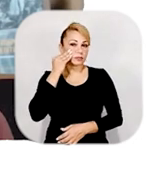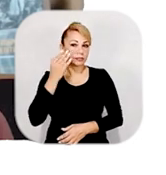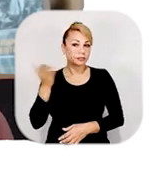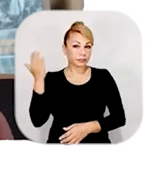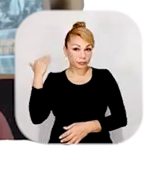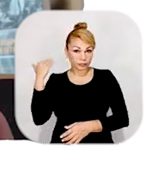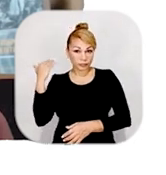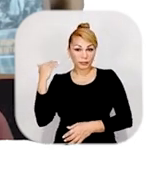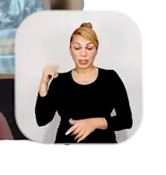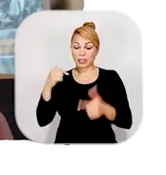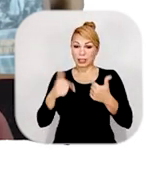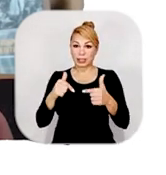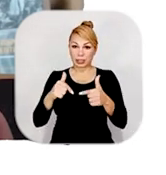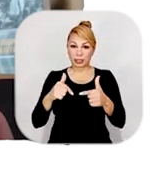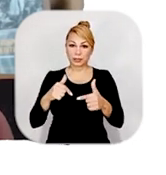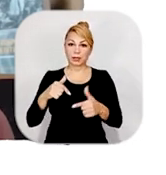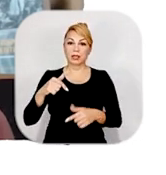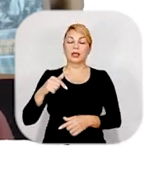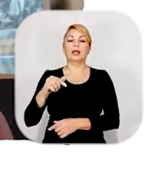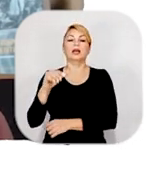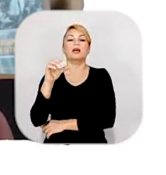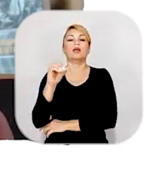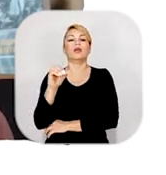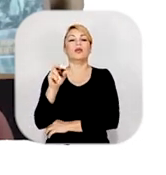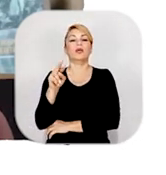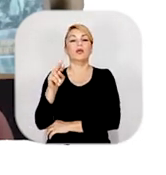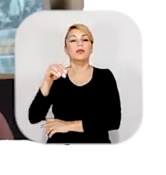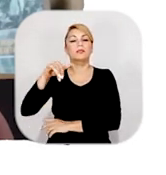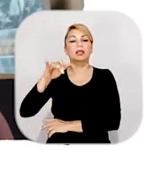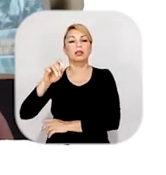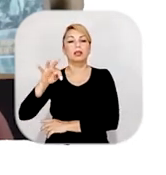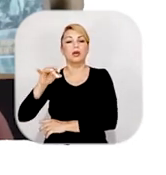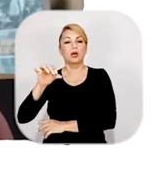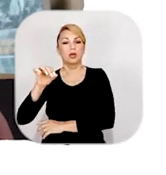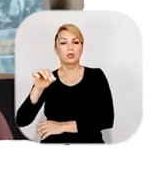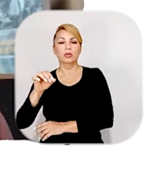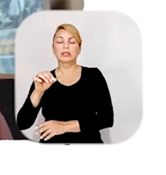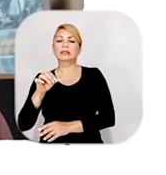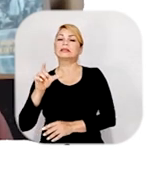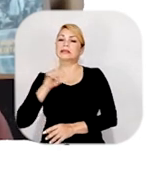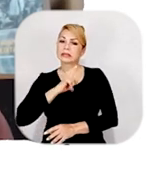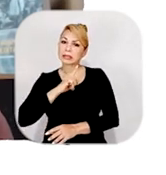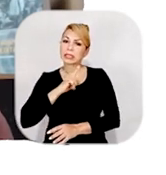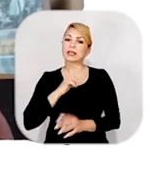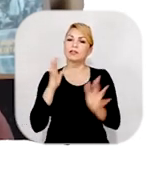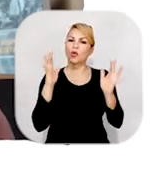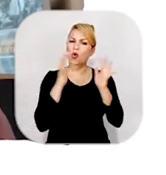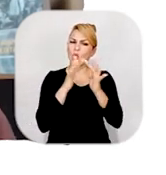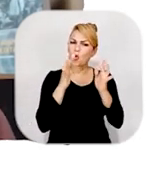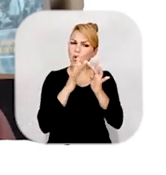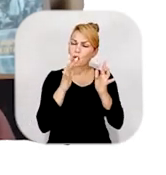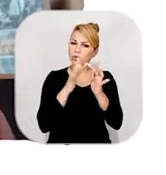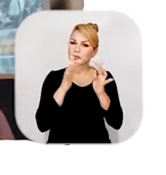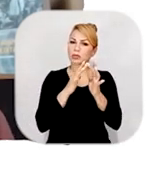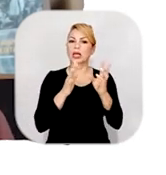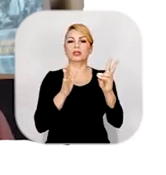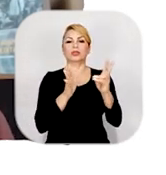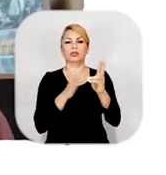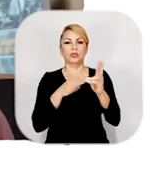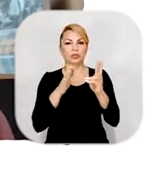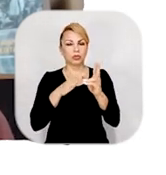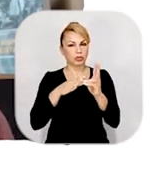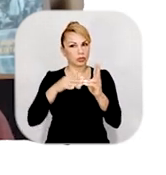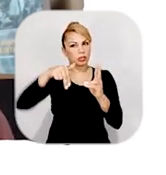ele fez o trabalho dele como ornitólogo, ele teve muitos contatos com índios no Nordeste, né,